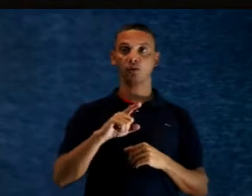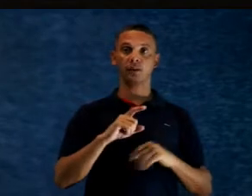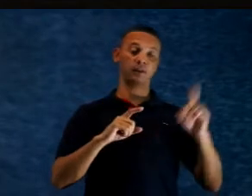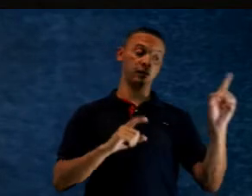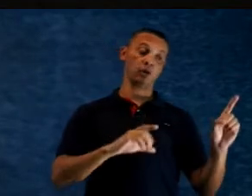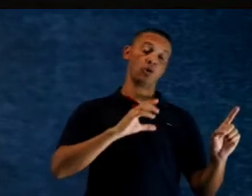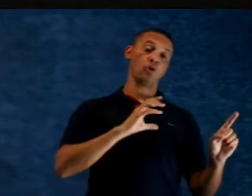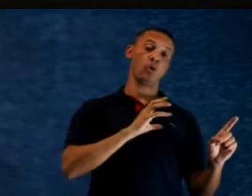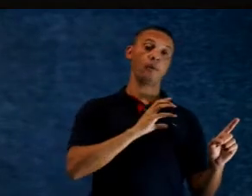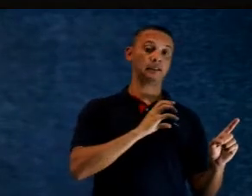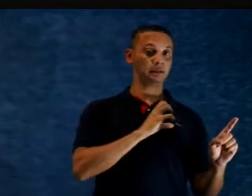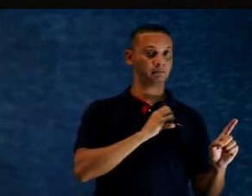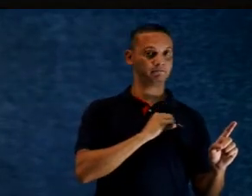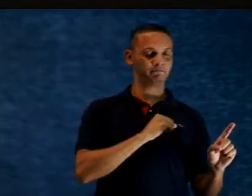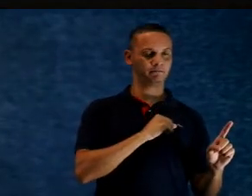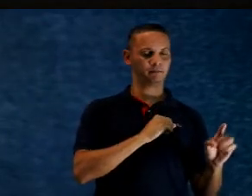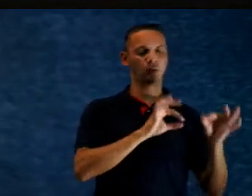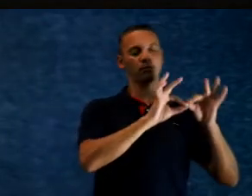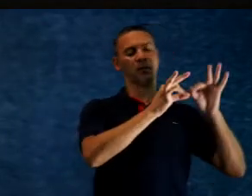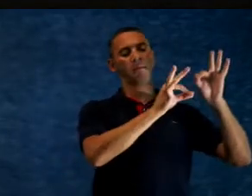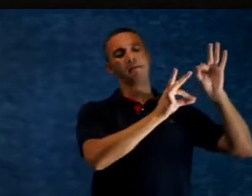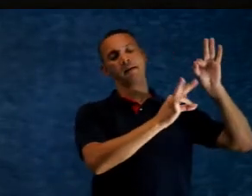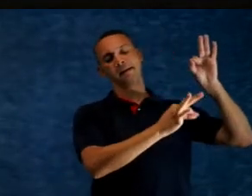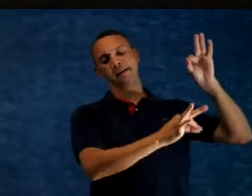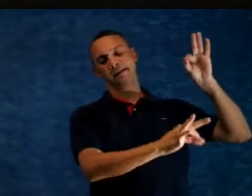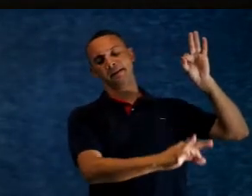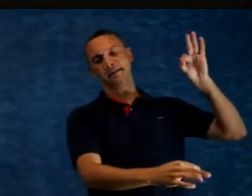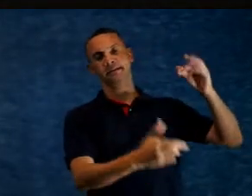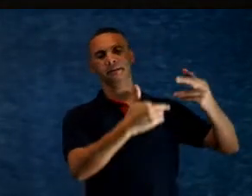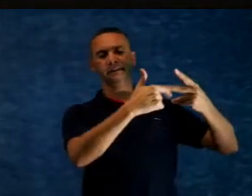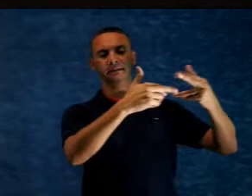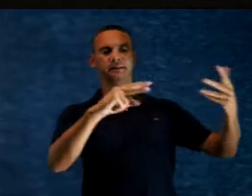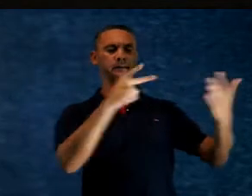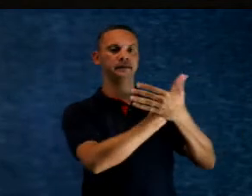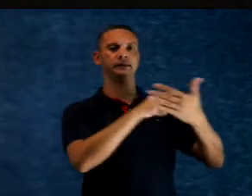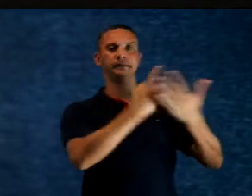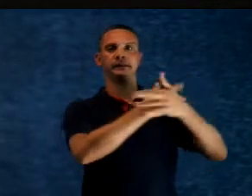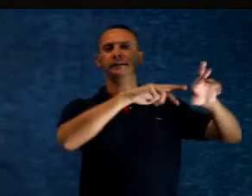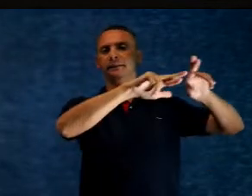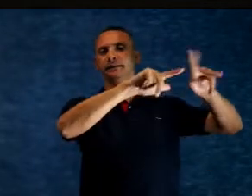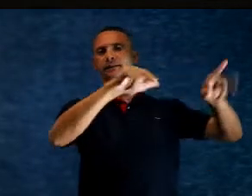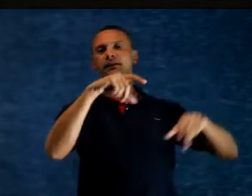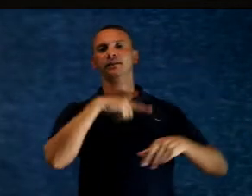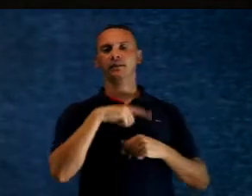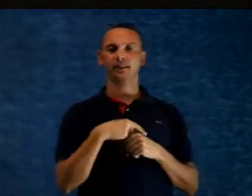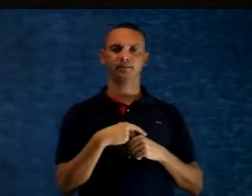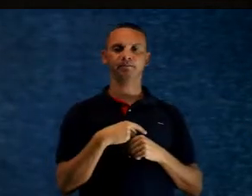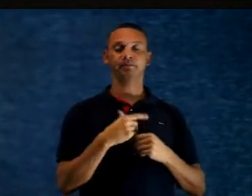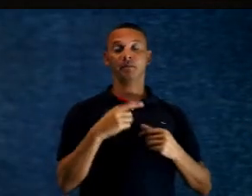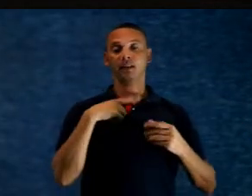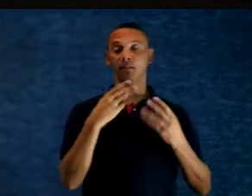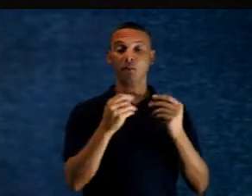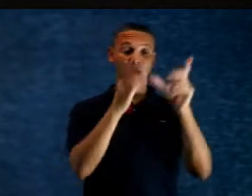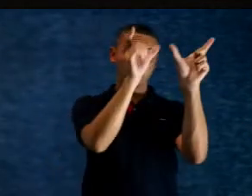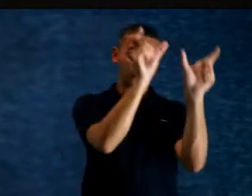300, 400, 500, até mais de 1000 páginas, como Em Busca do Tempo Perdido, de Marcel Proust.